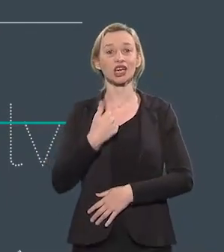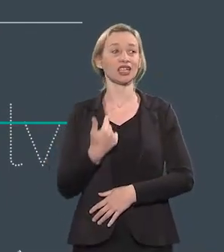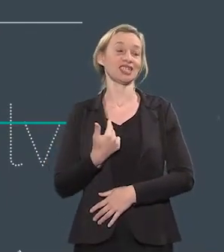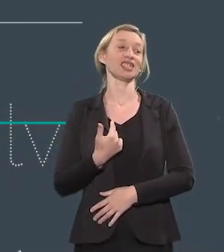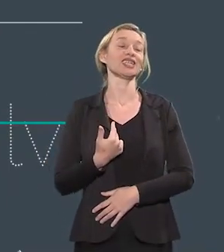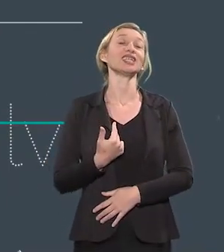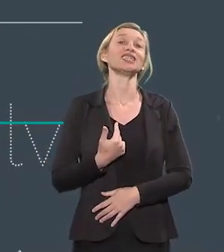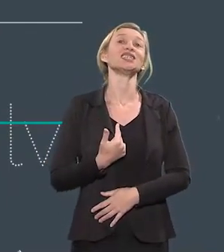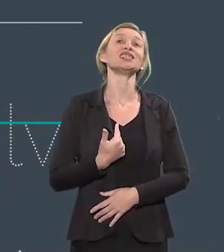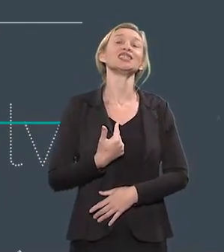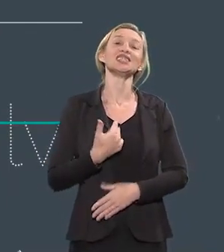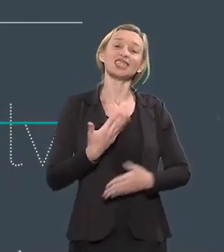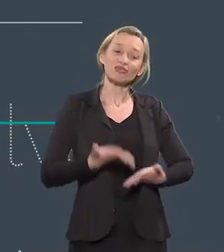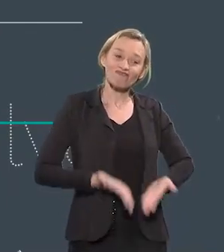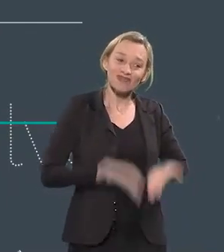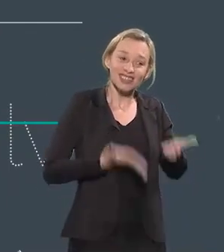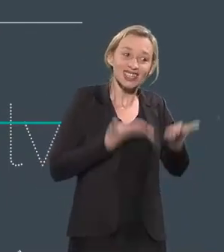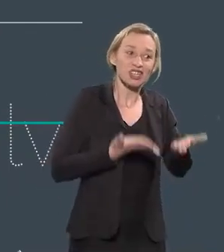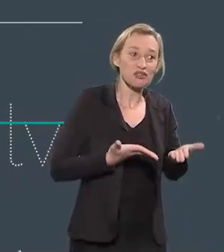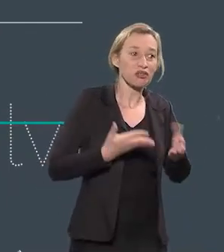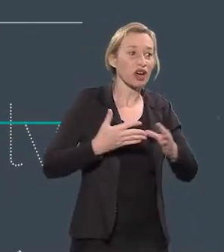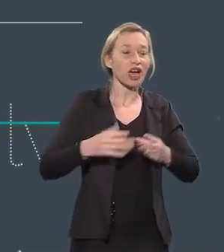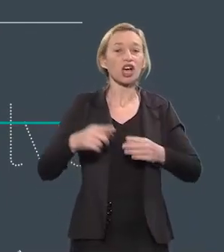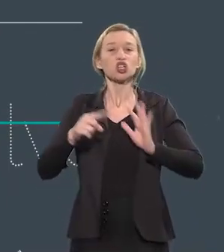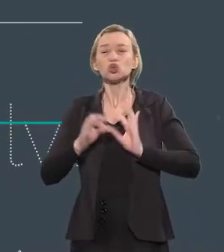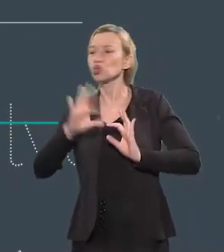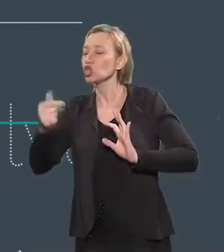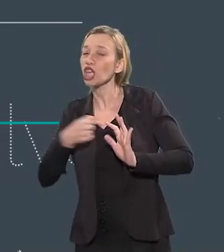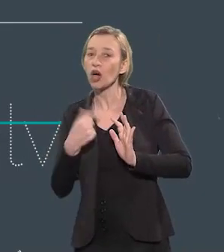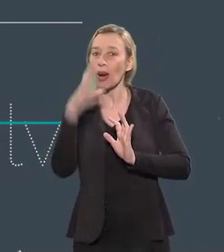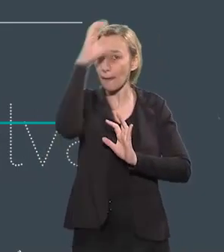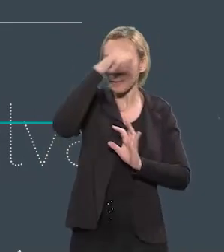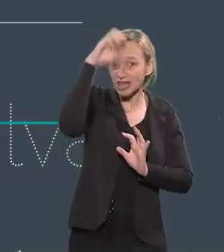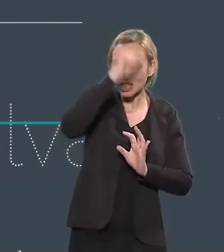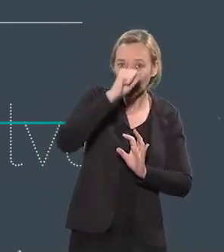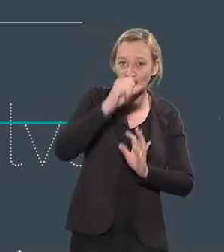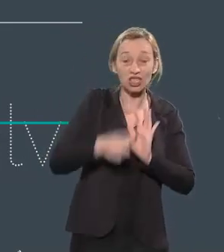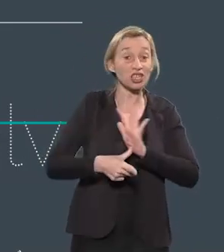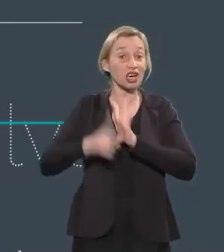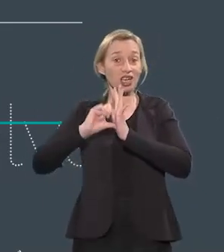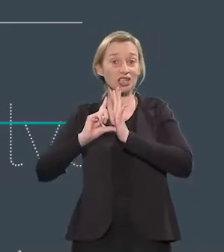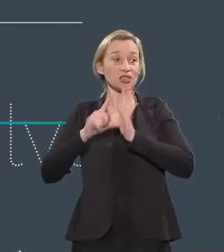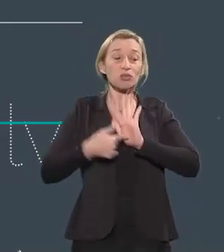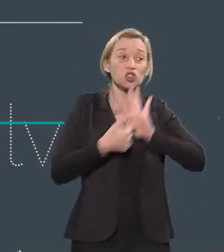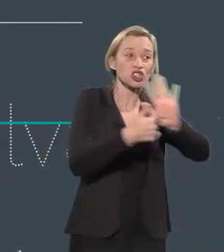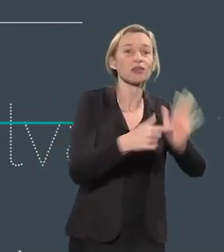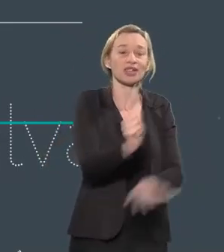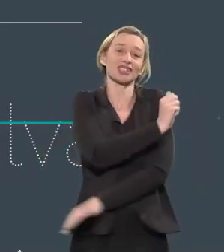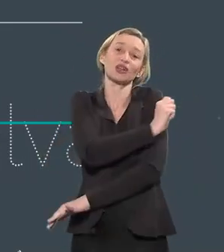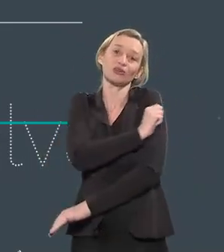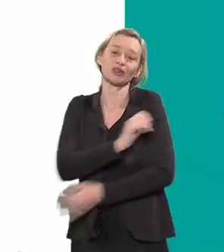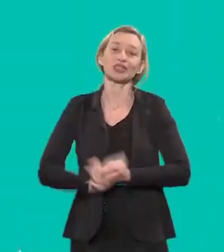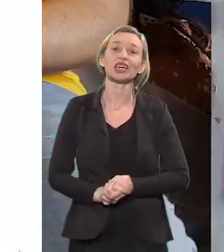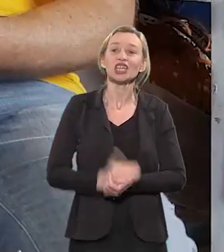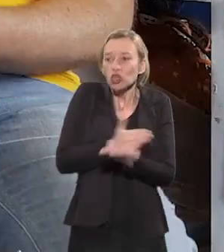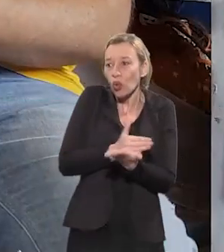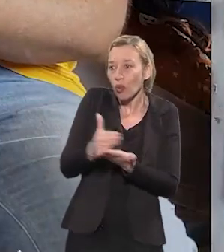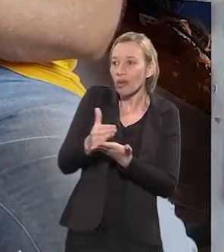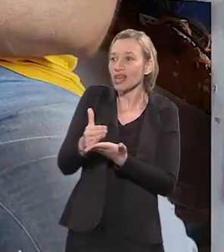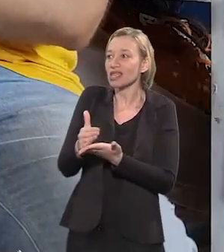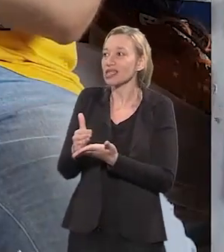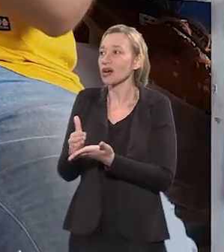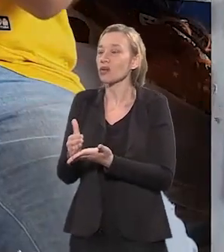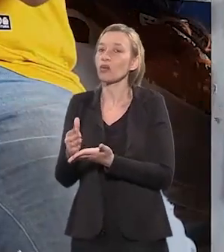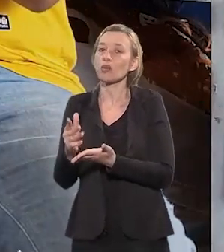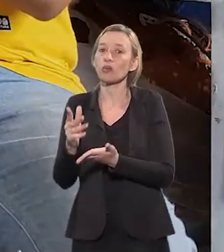estou sendo professora, tento passar o que eu aprendi com a ONG, transmitir para as alunas. A